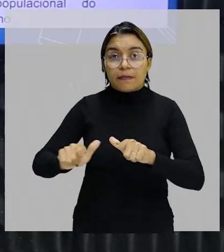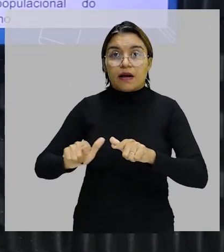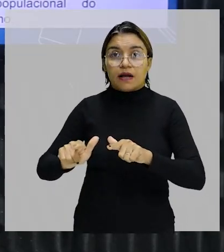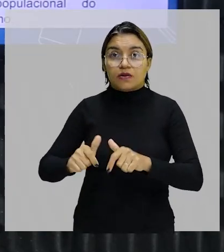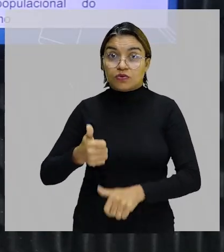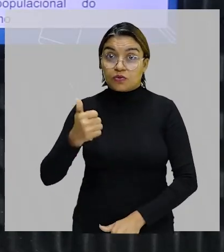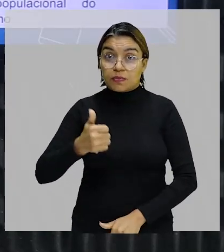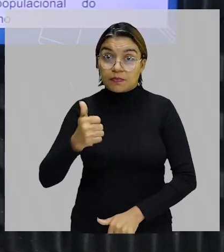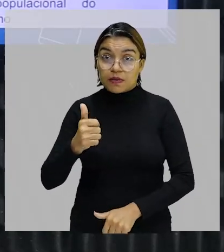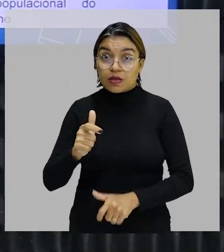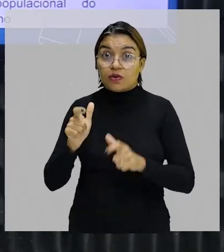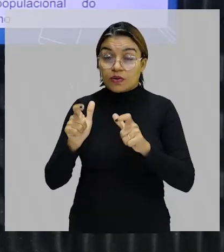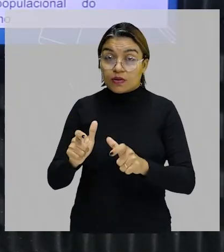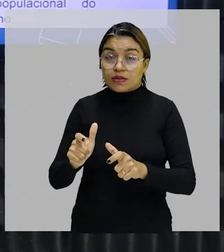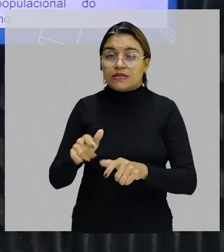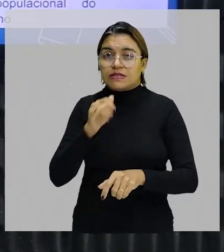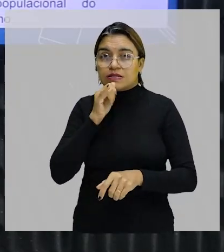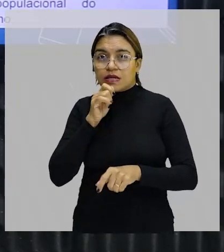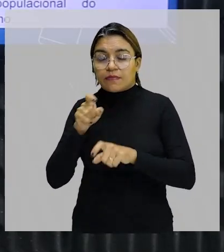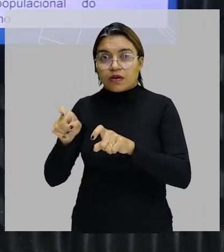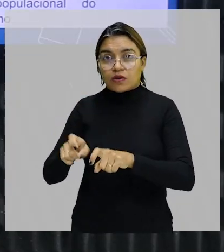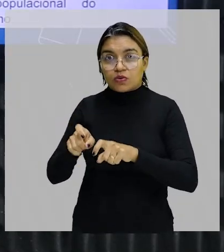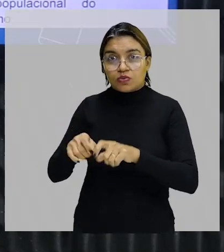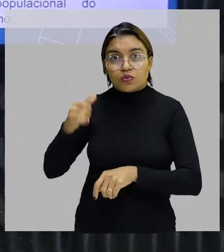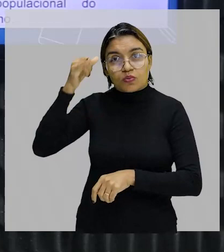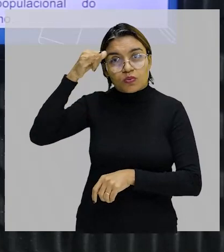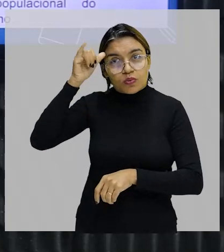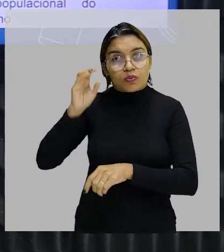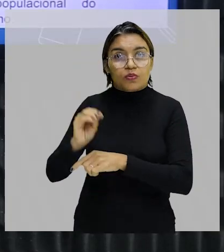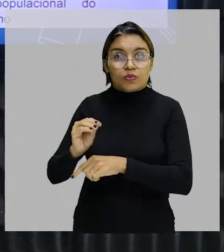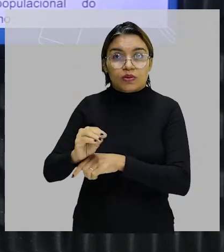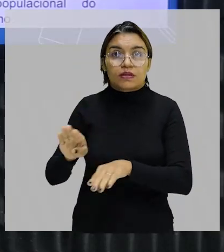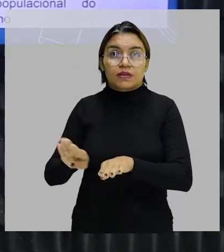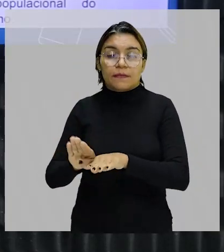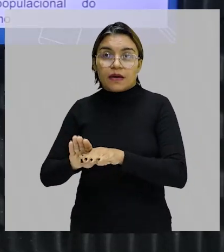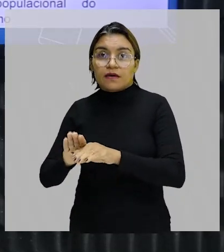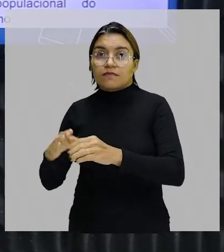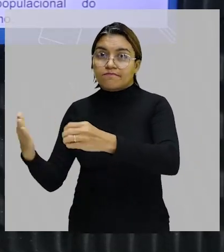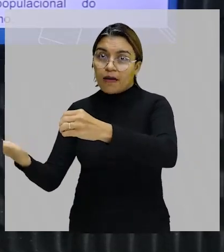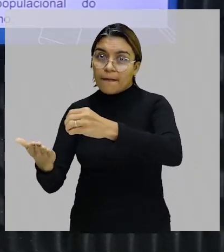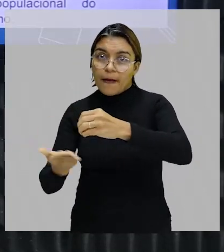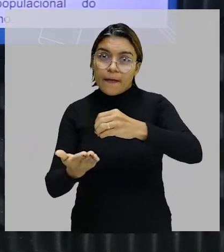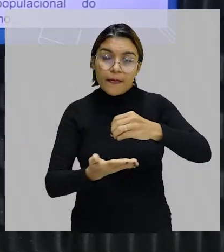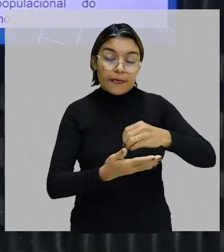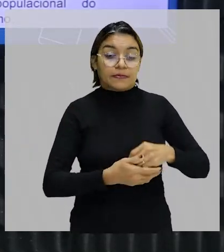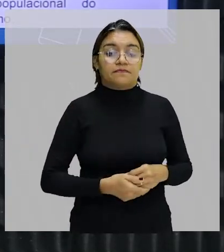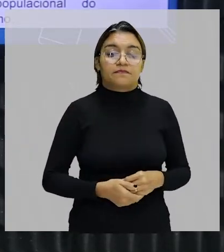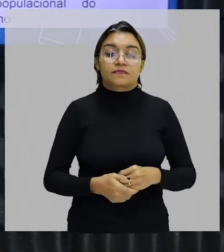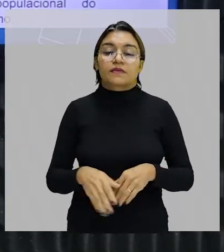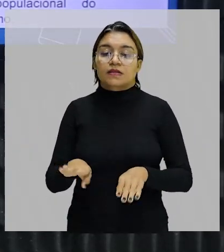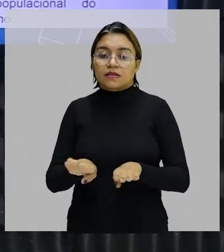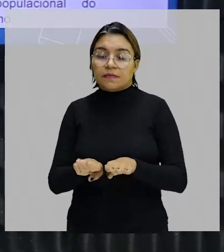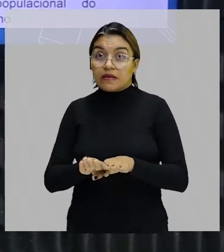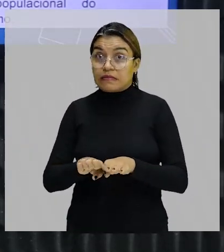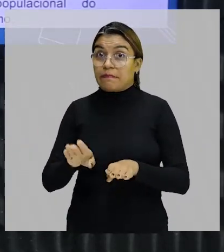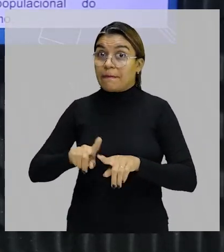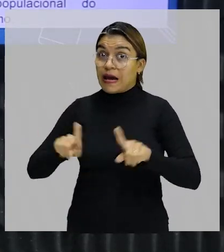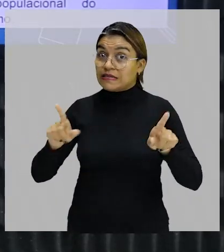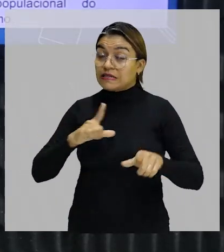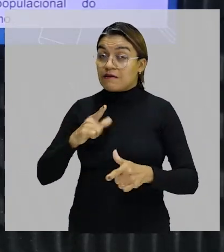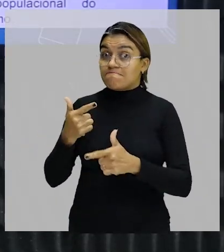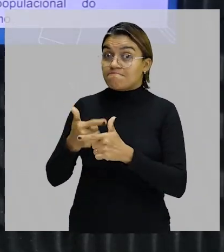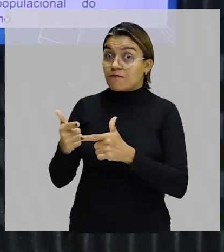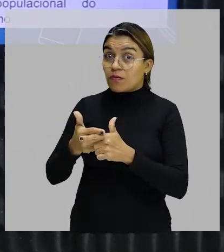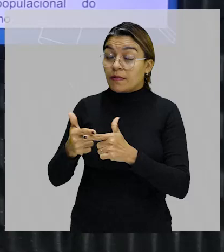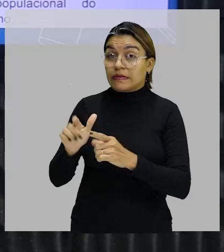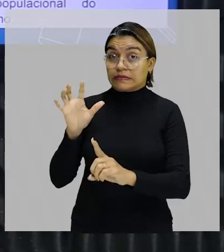atividades agropastoris, a agricultura, a pecuária e o extrativismo, beleza? E dentro desse espaço nós teremos algumas problemáticas aí que vão